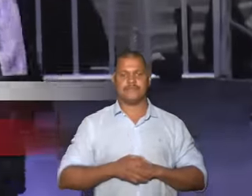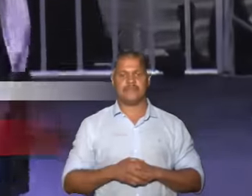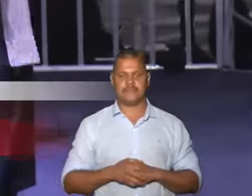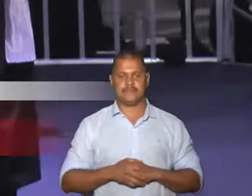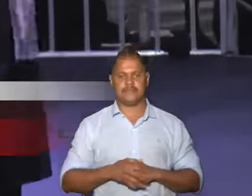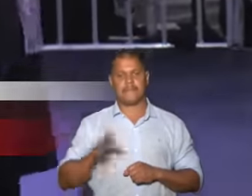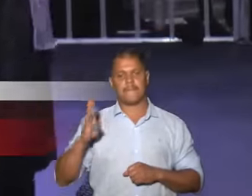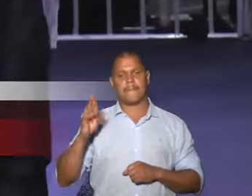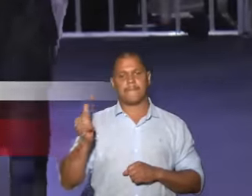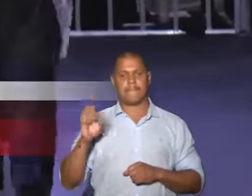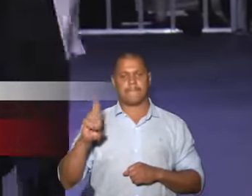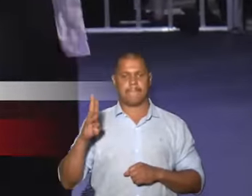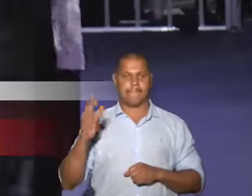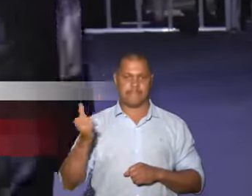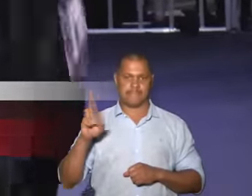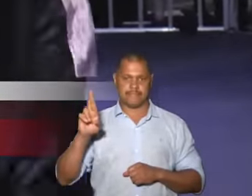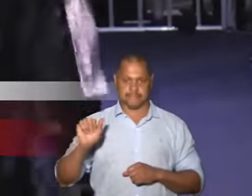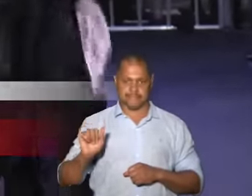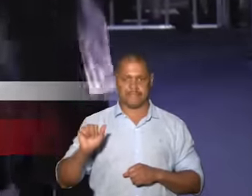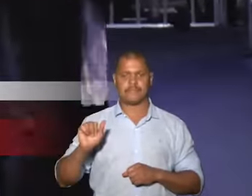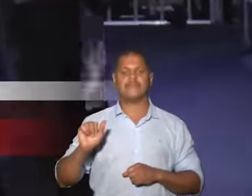Bárbara de Carvalho.